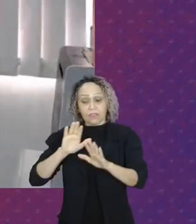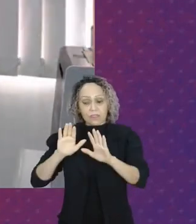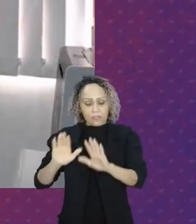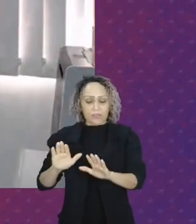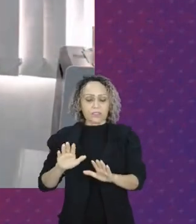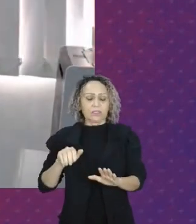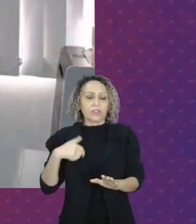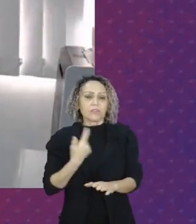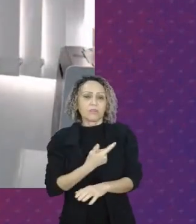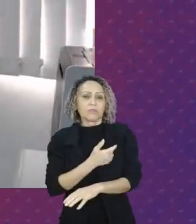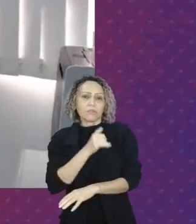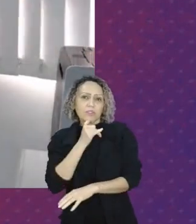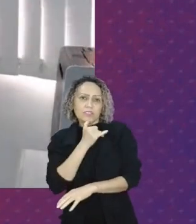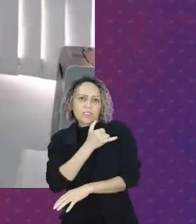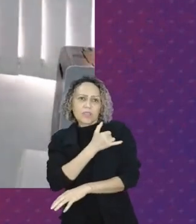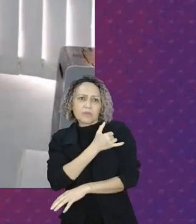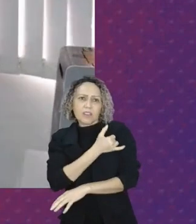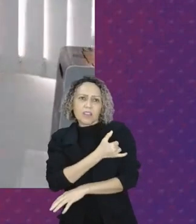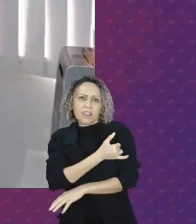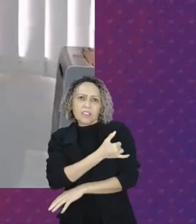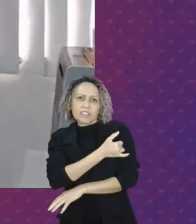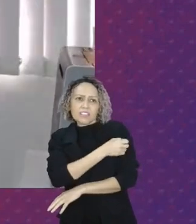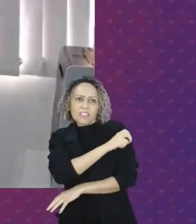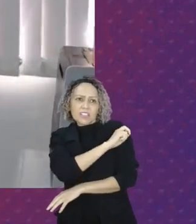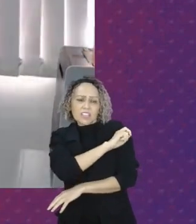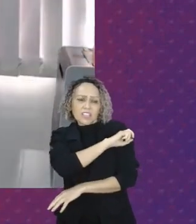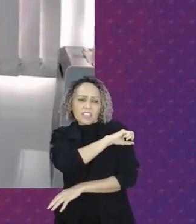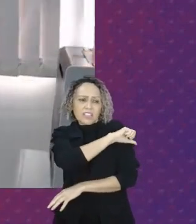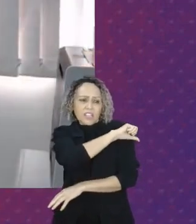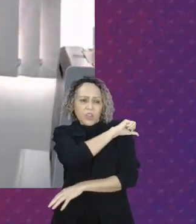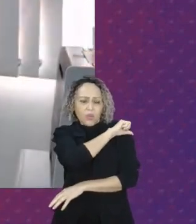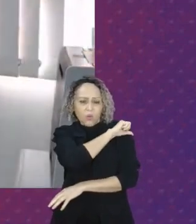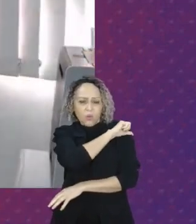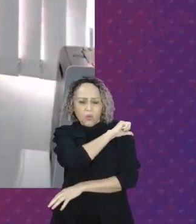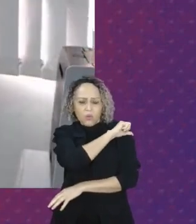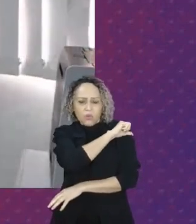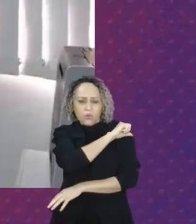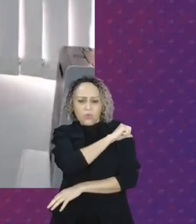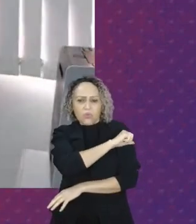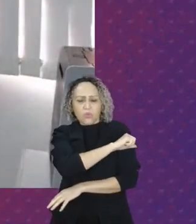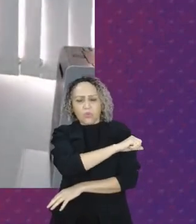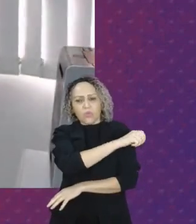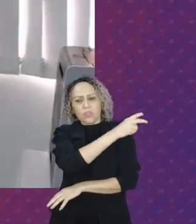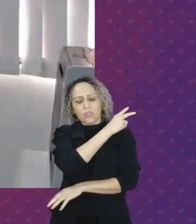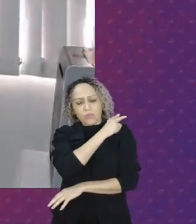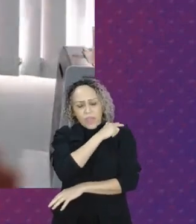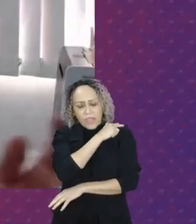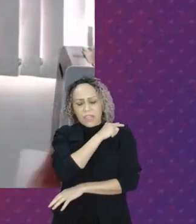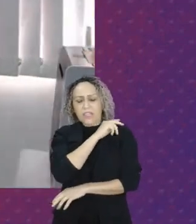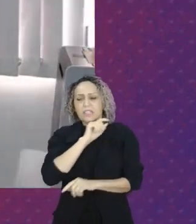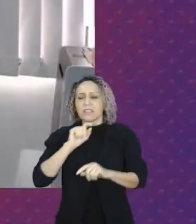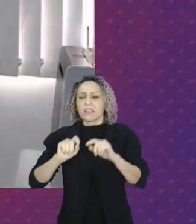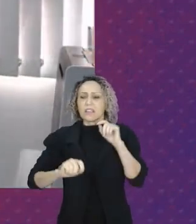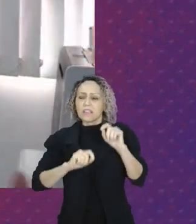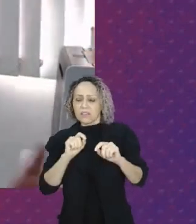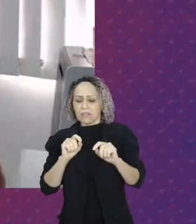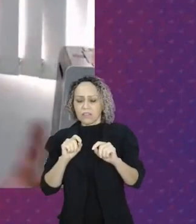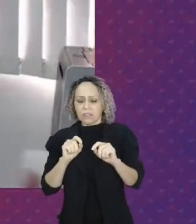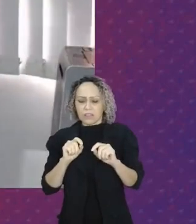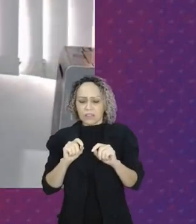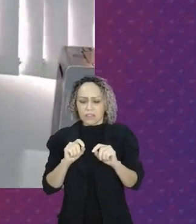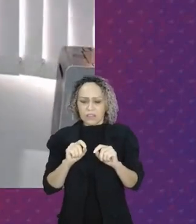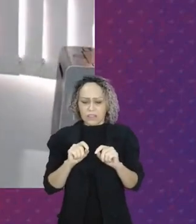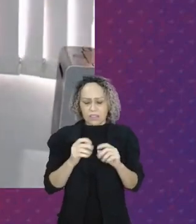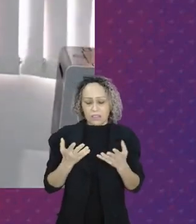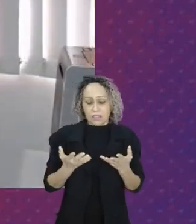fundamental e o ensino médio, quando as áreas de conhecimento deixam de ser generalistas, como